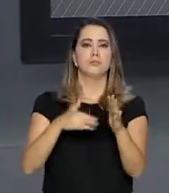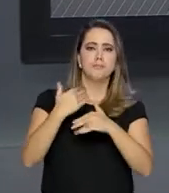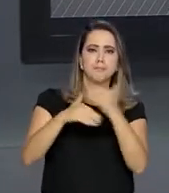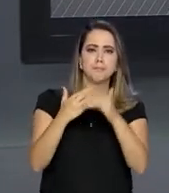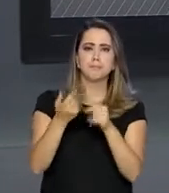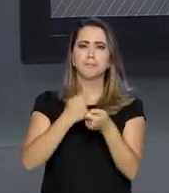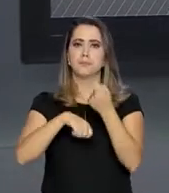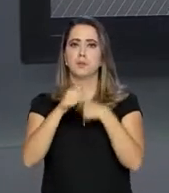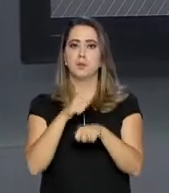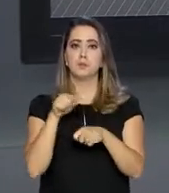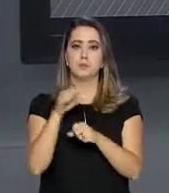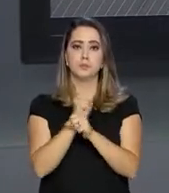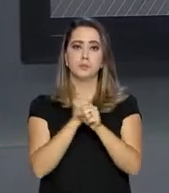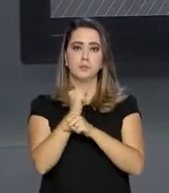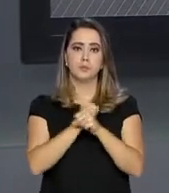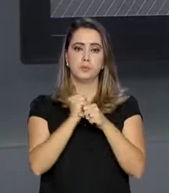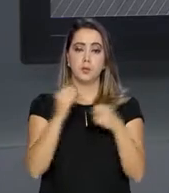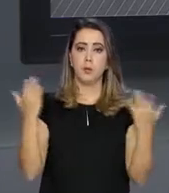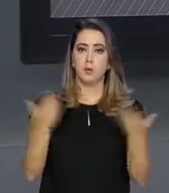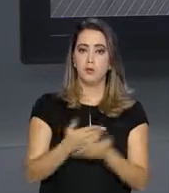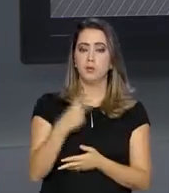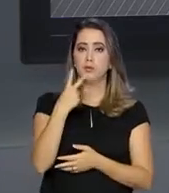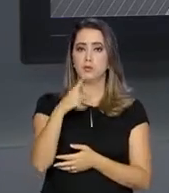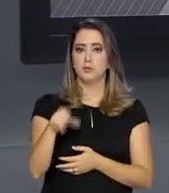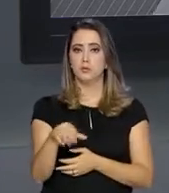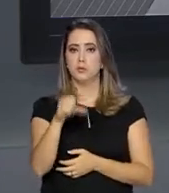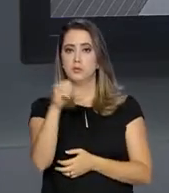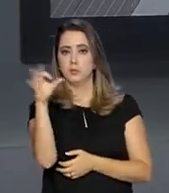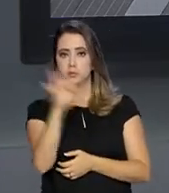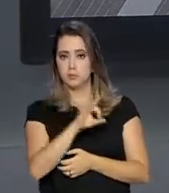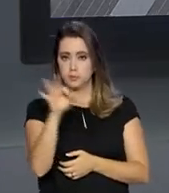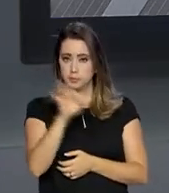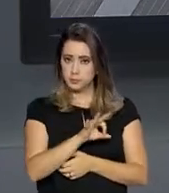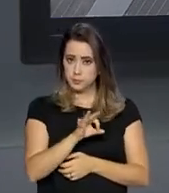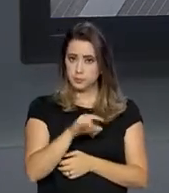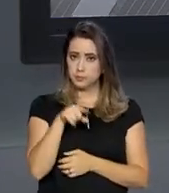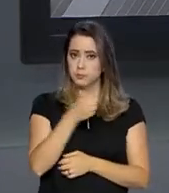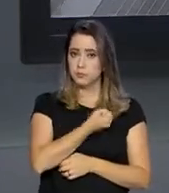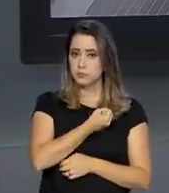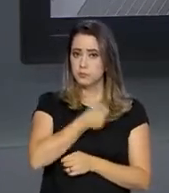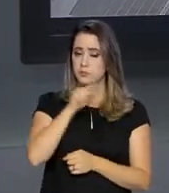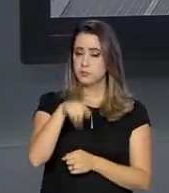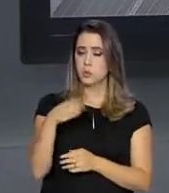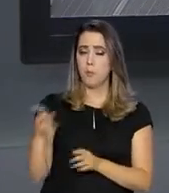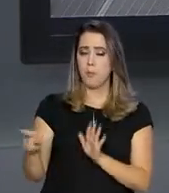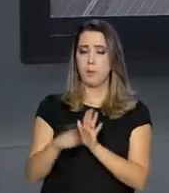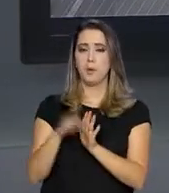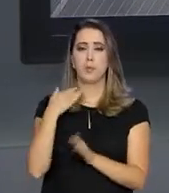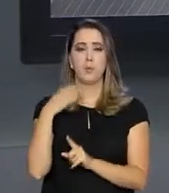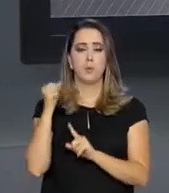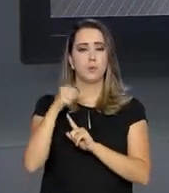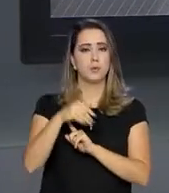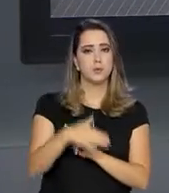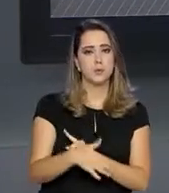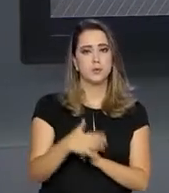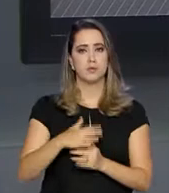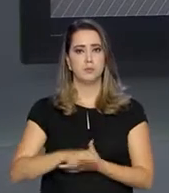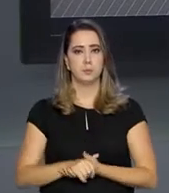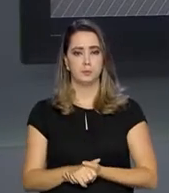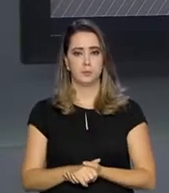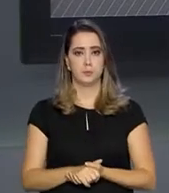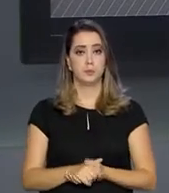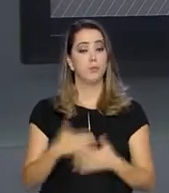da economia neste ano desta vez para 2,9 por cento os números estão no boletim focus do banco central